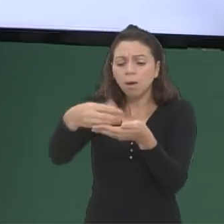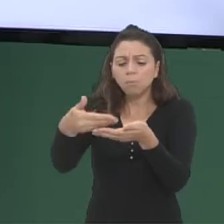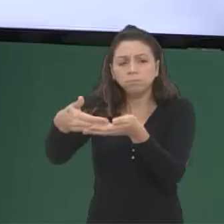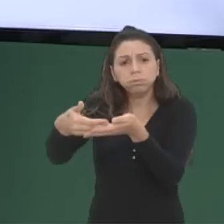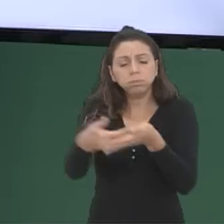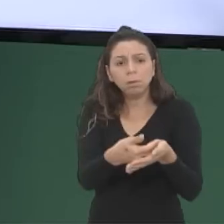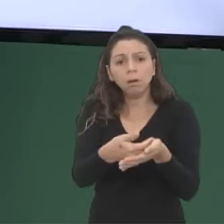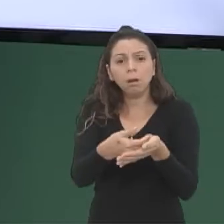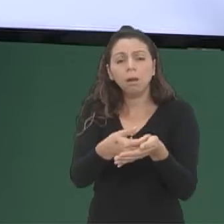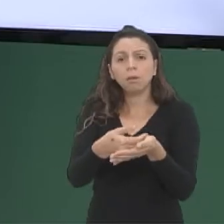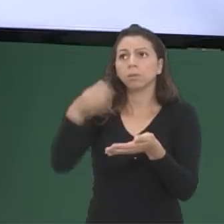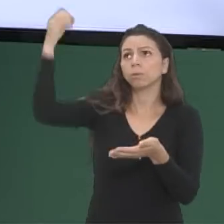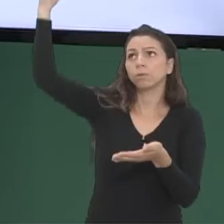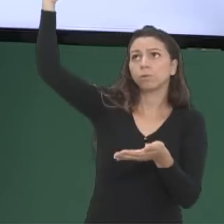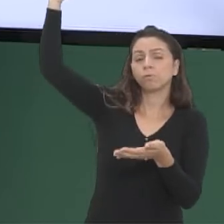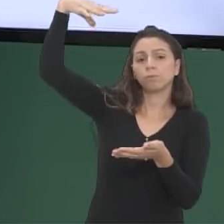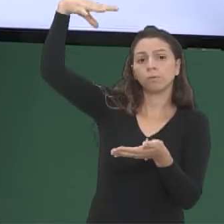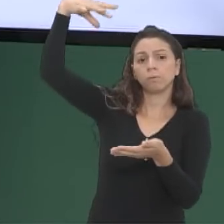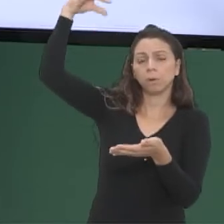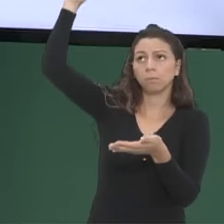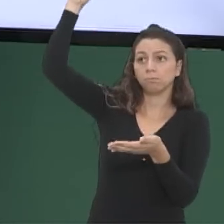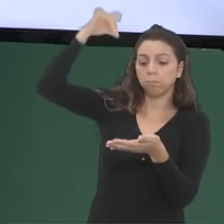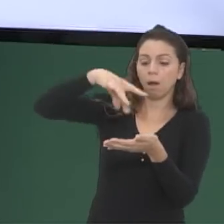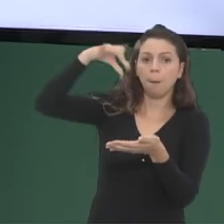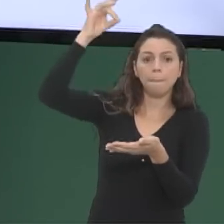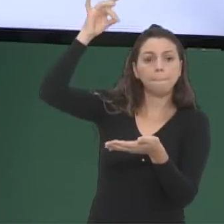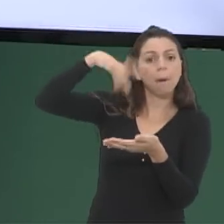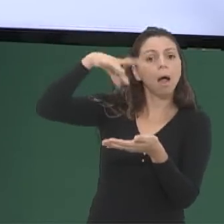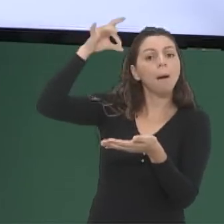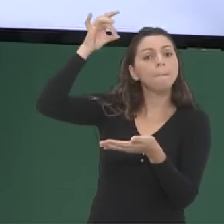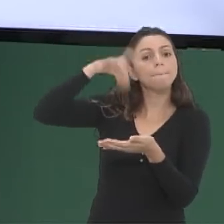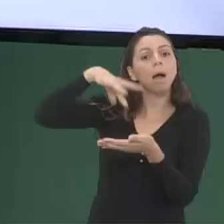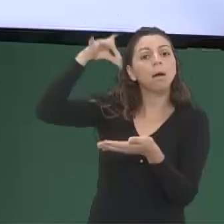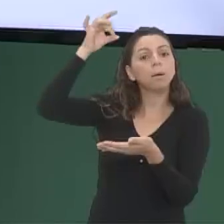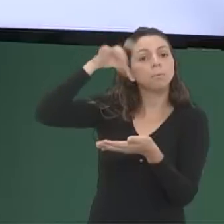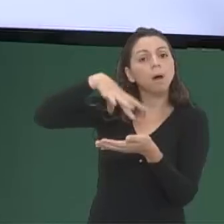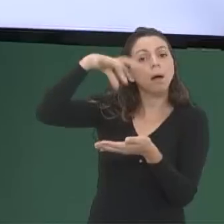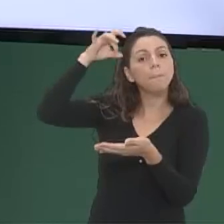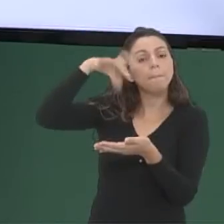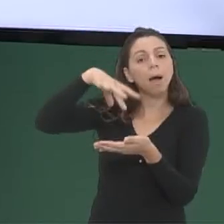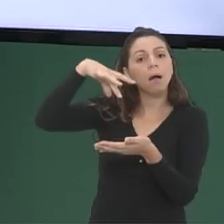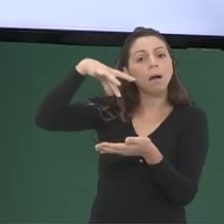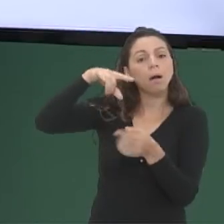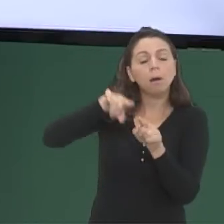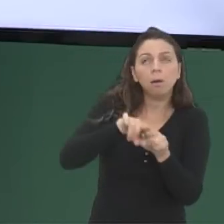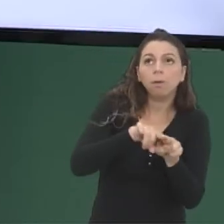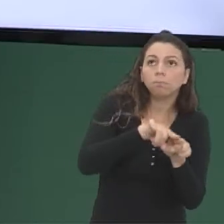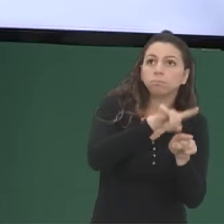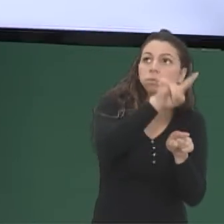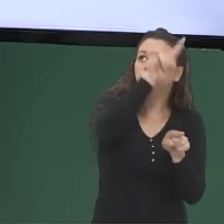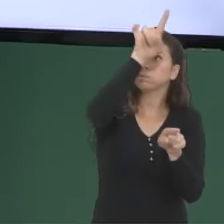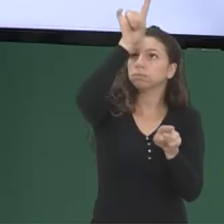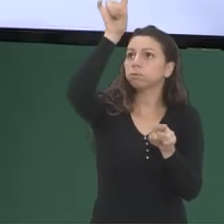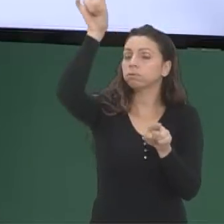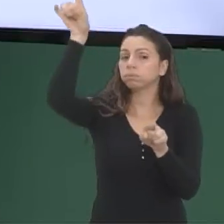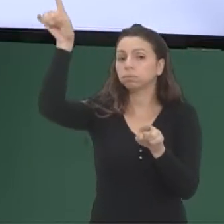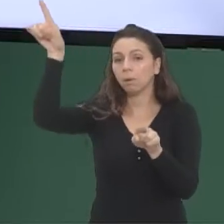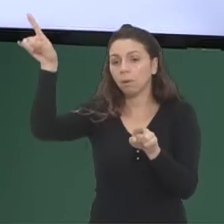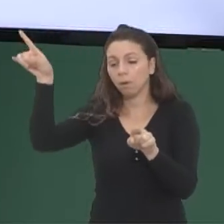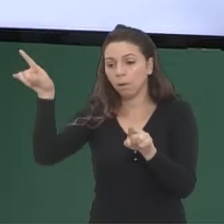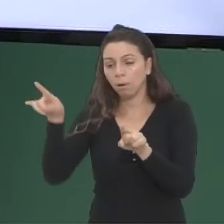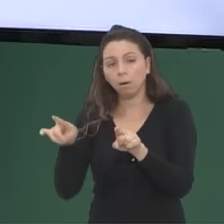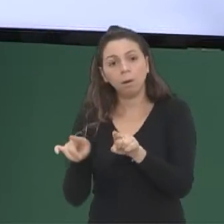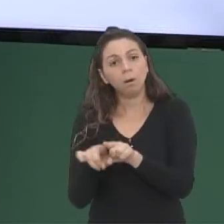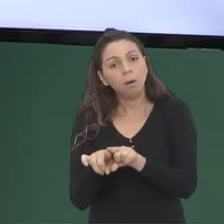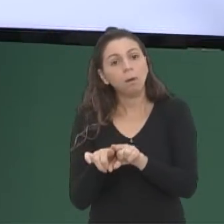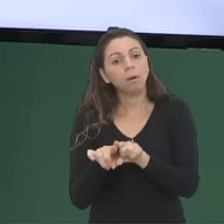ter caído por chuva, evaporou, voltou para a atmosfera, choveu novamente. Então veja que essa água se